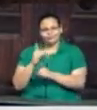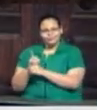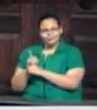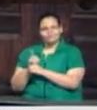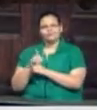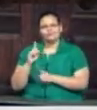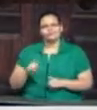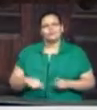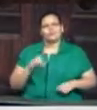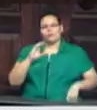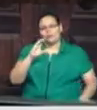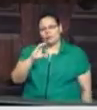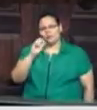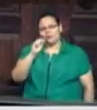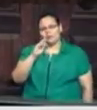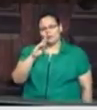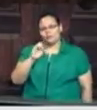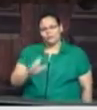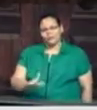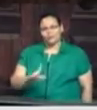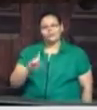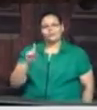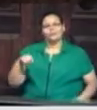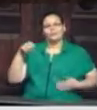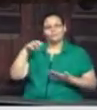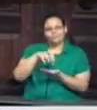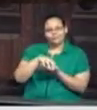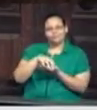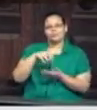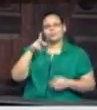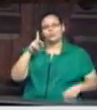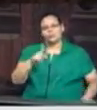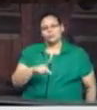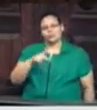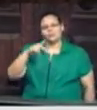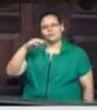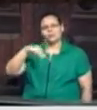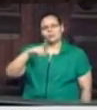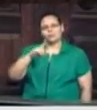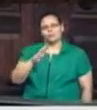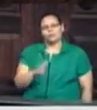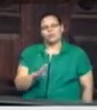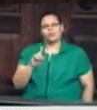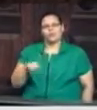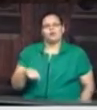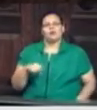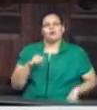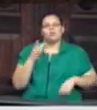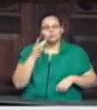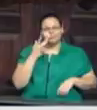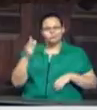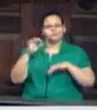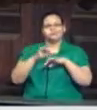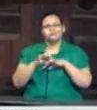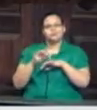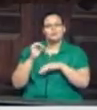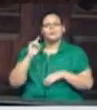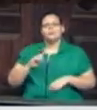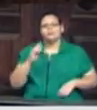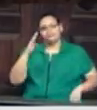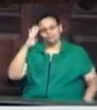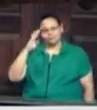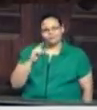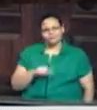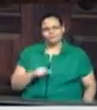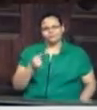envolvendo a cúpula do PMDB, acusados de lavar dinheiro com joias, com empresas,